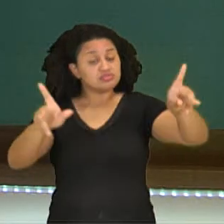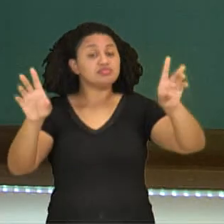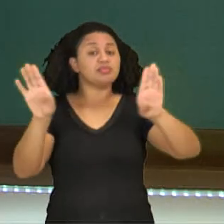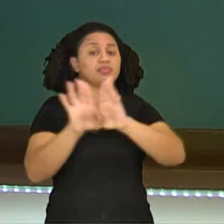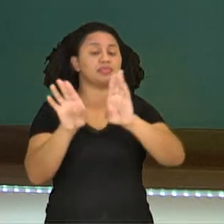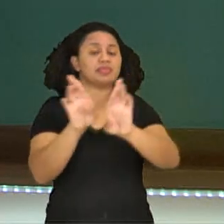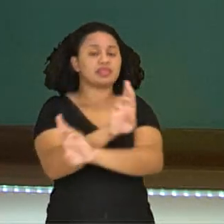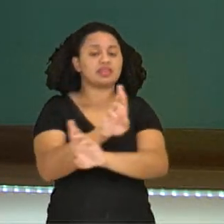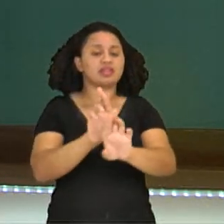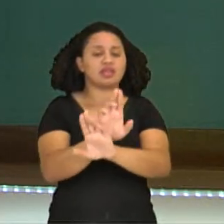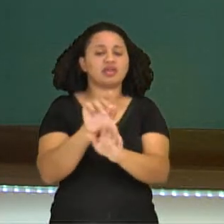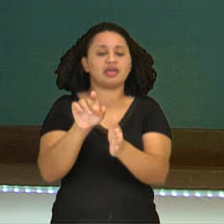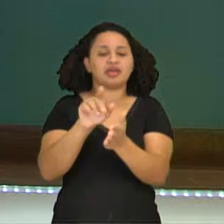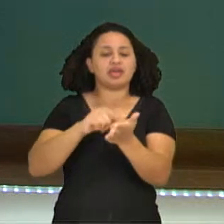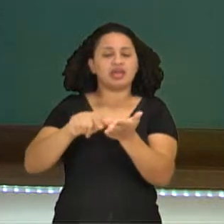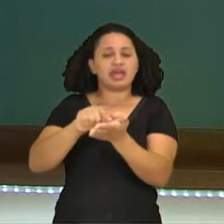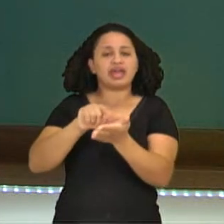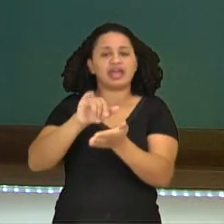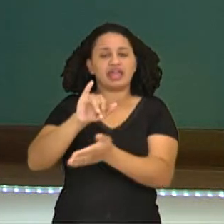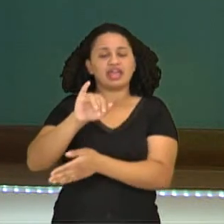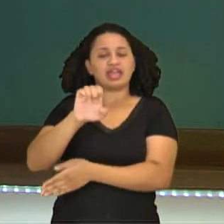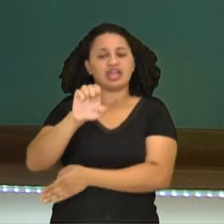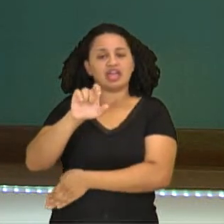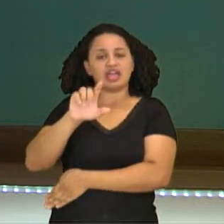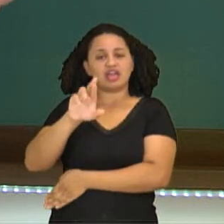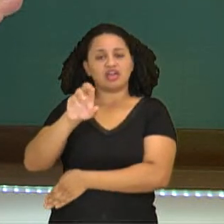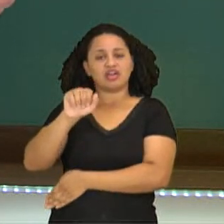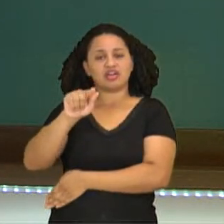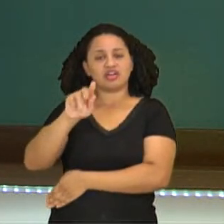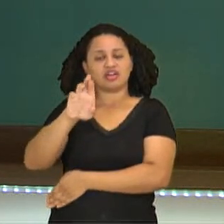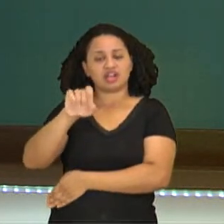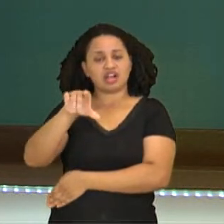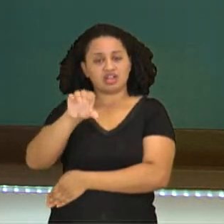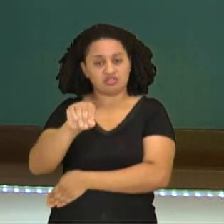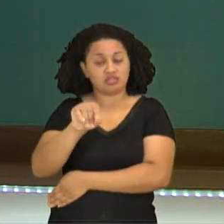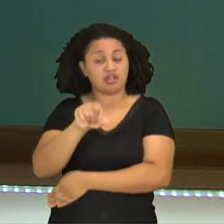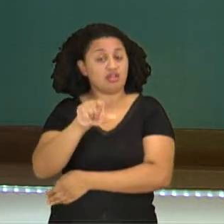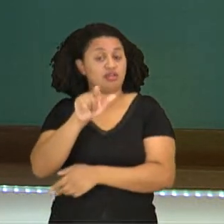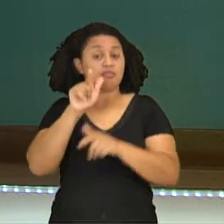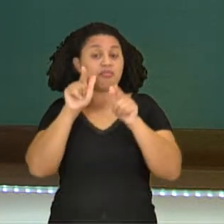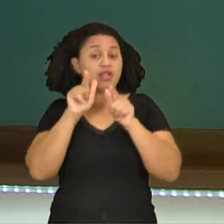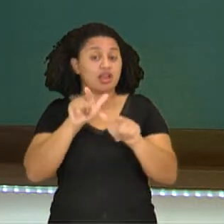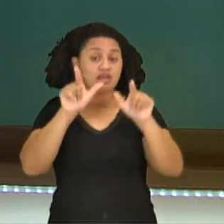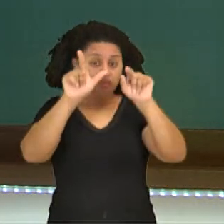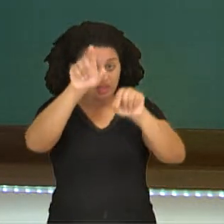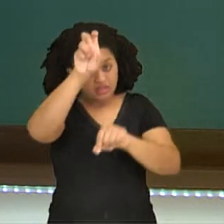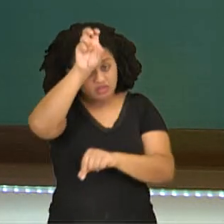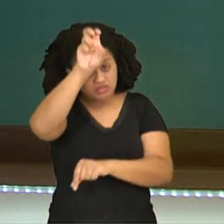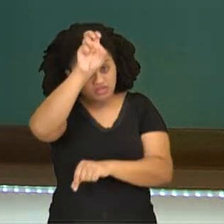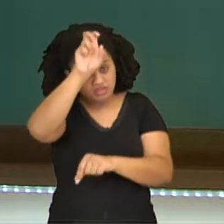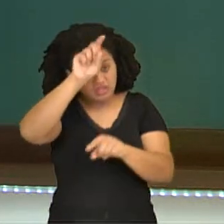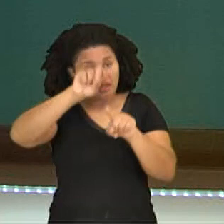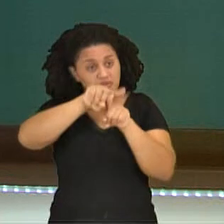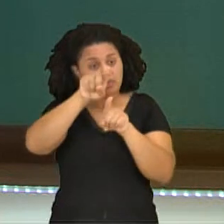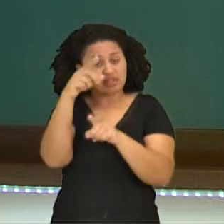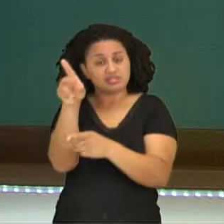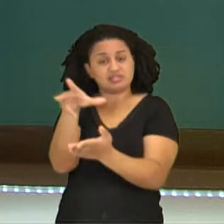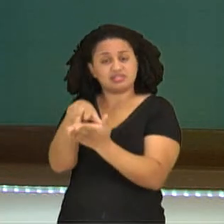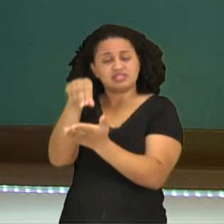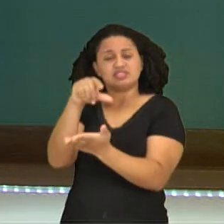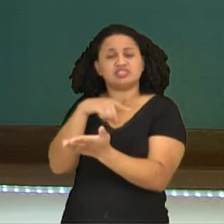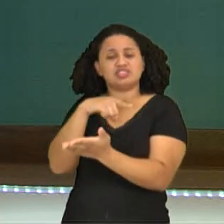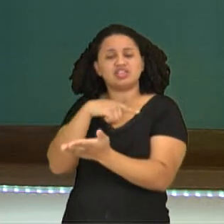o hieróglifo, que é uma língua egípcia, mas os Cuxitas tinham meroíticos,